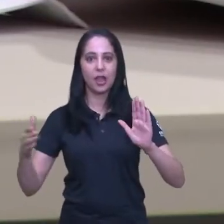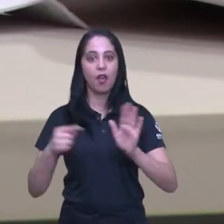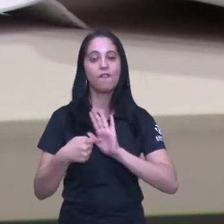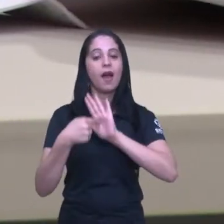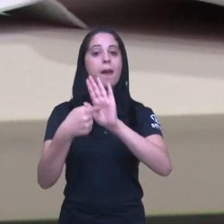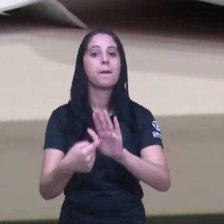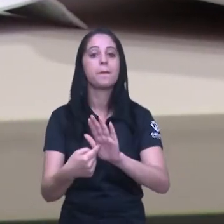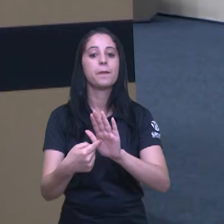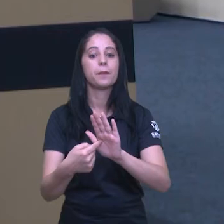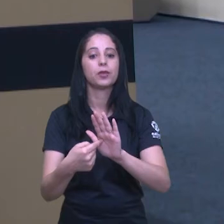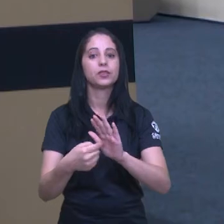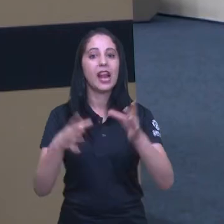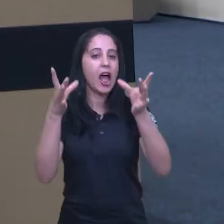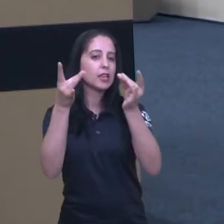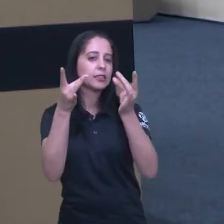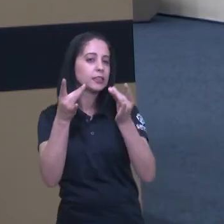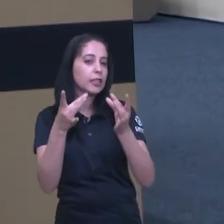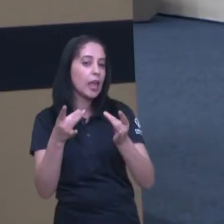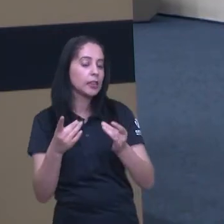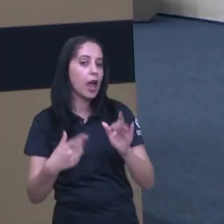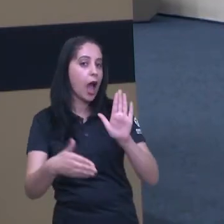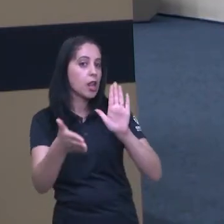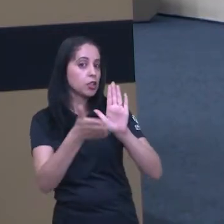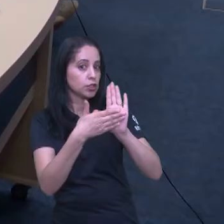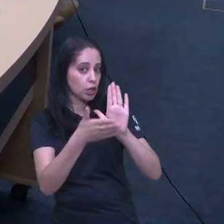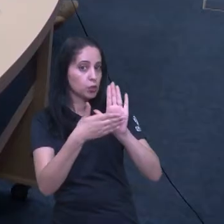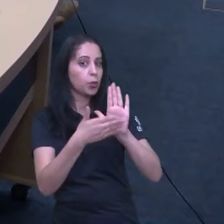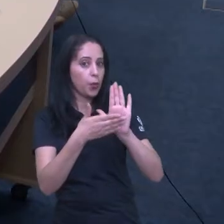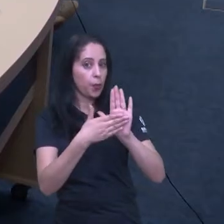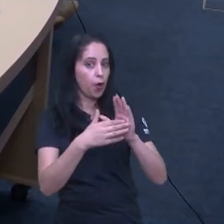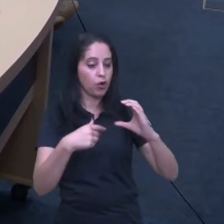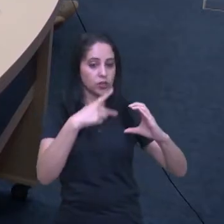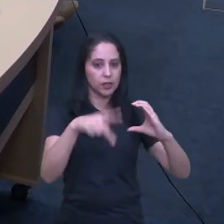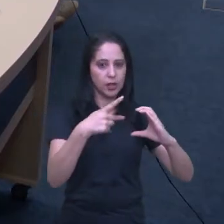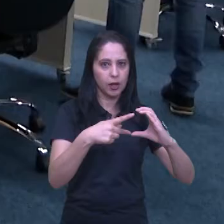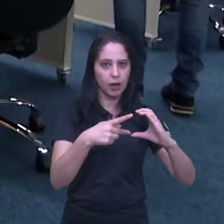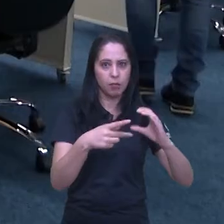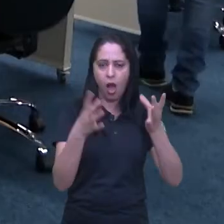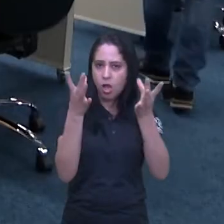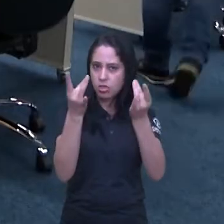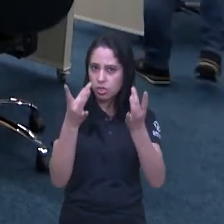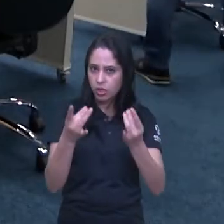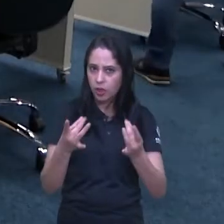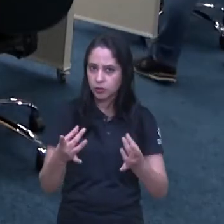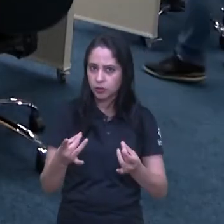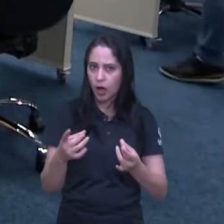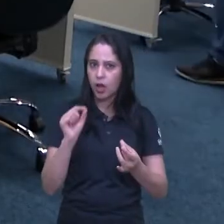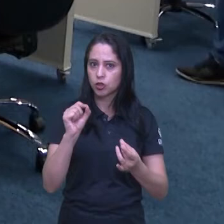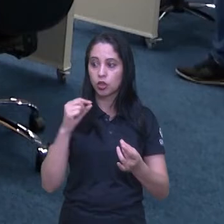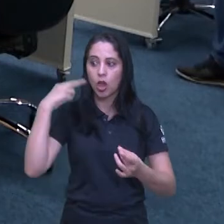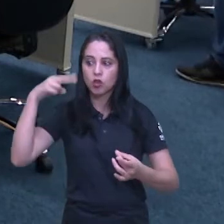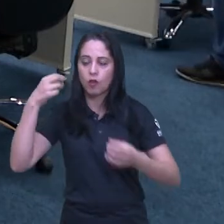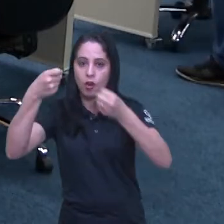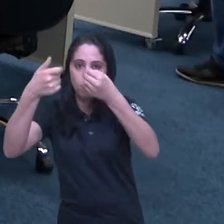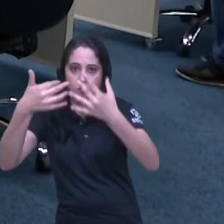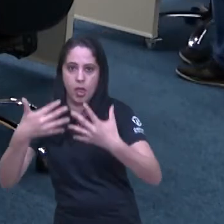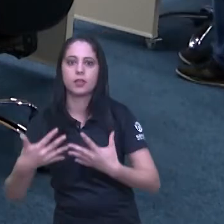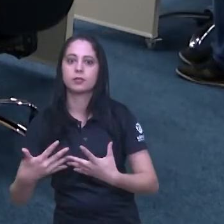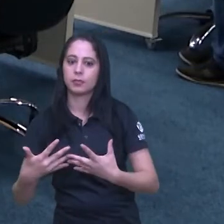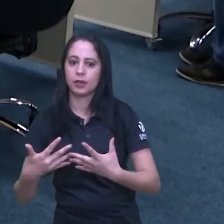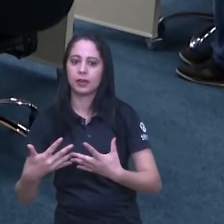programa tramitando Vai apresentar detalhes das principais propostas em tramitação na Câmara detalhes que serão explicados